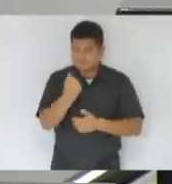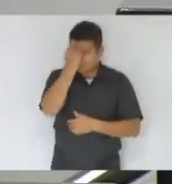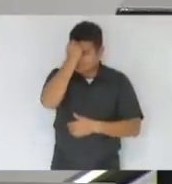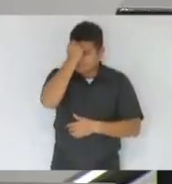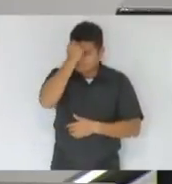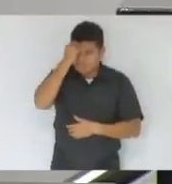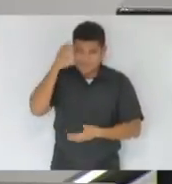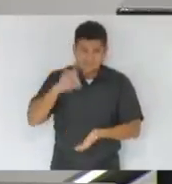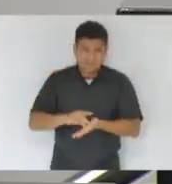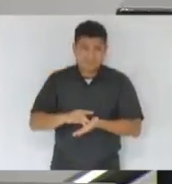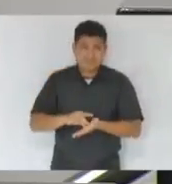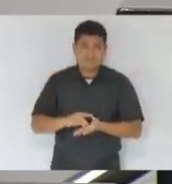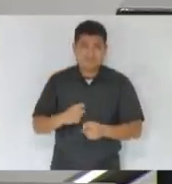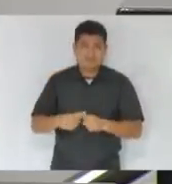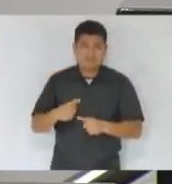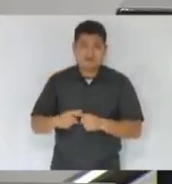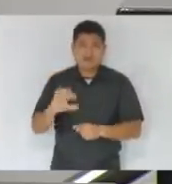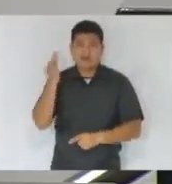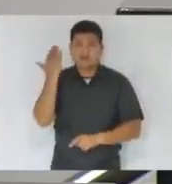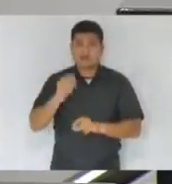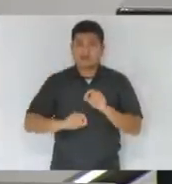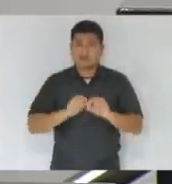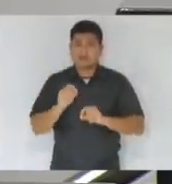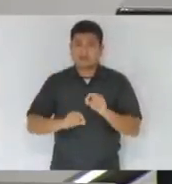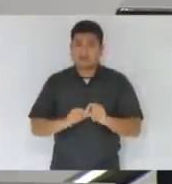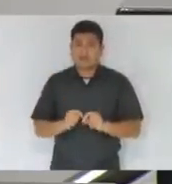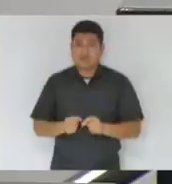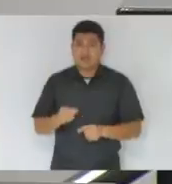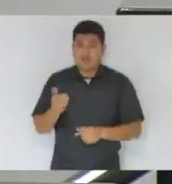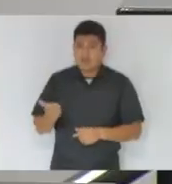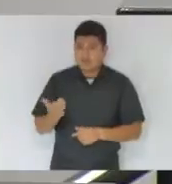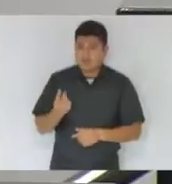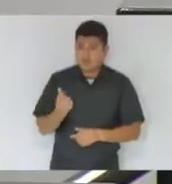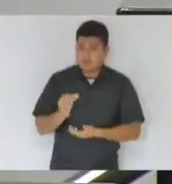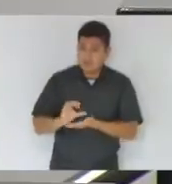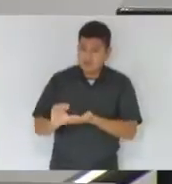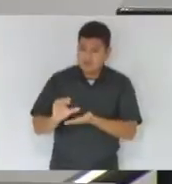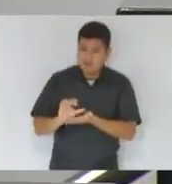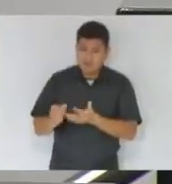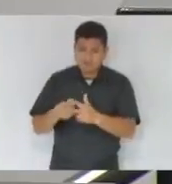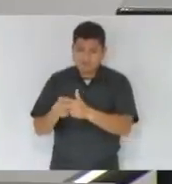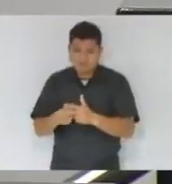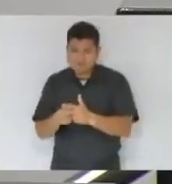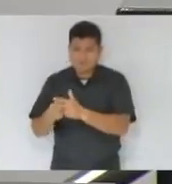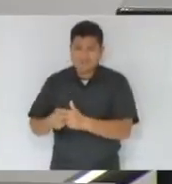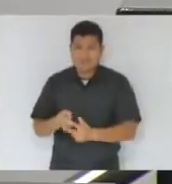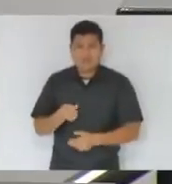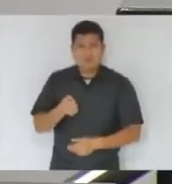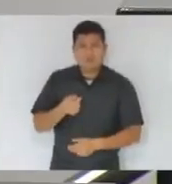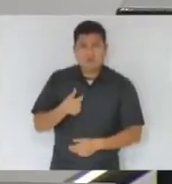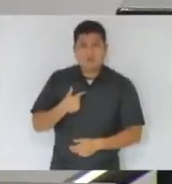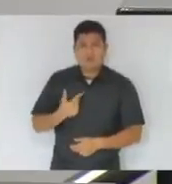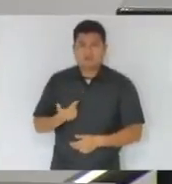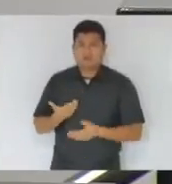acontece? Para você fazer uma manutenção com pouco recurso, que não supre a necessidade de uma rodovia